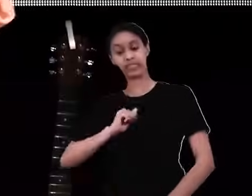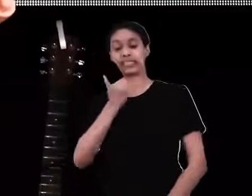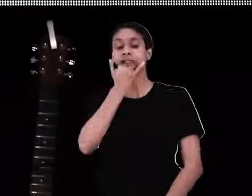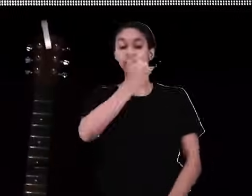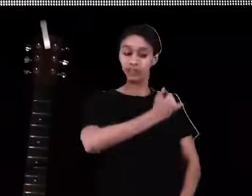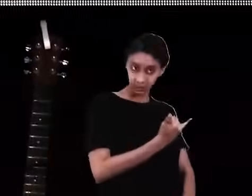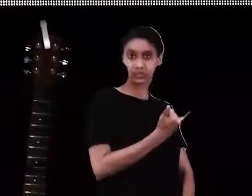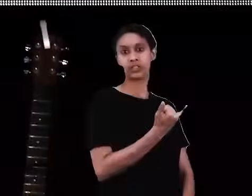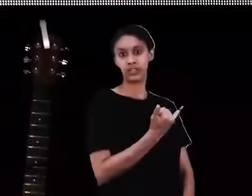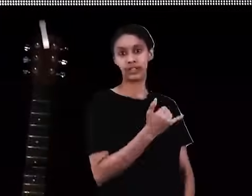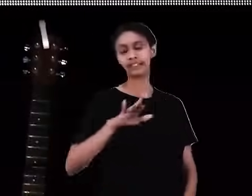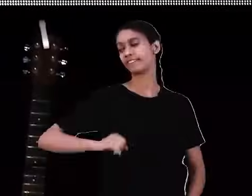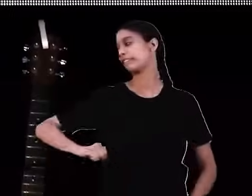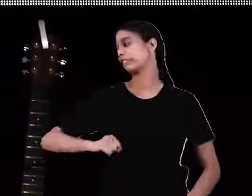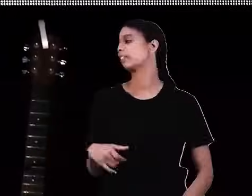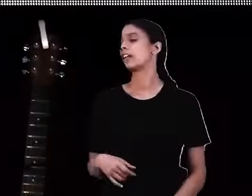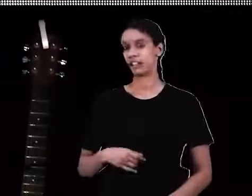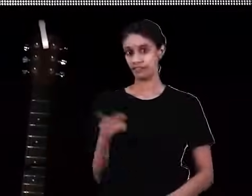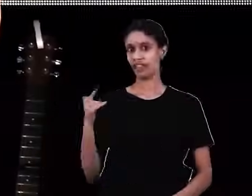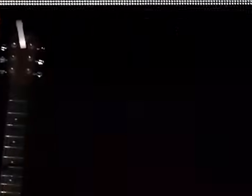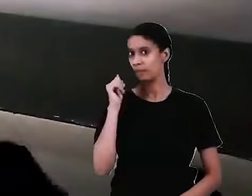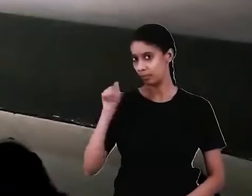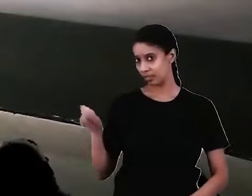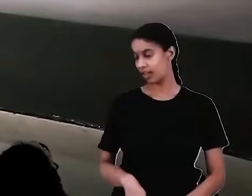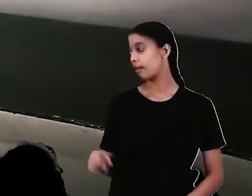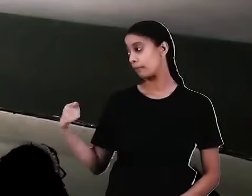Eita, cutuca a mulher que tá do seu lado. Tu vai ter que aprender isso aí, vice.